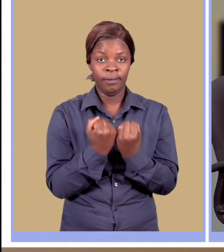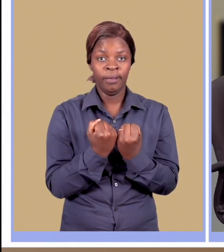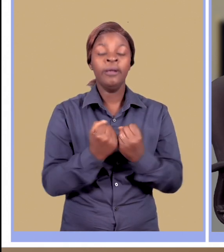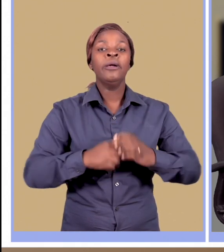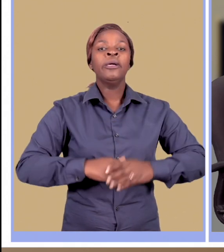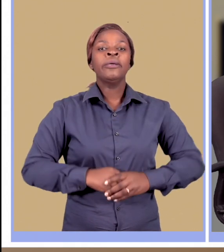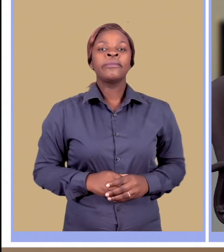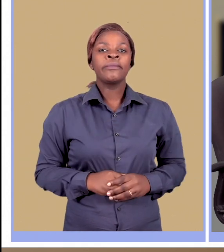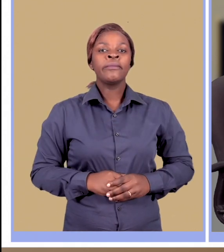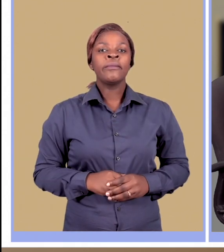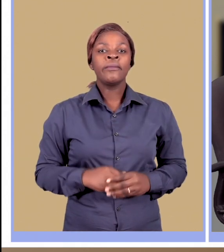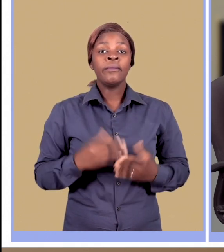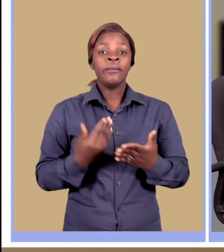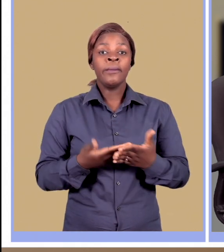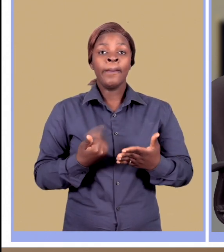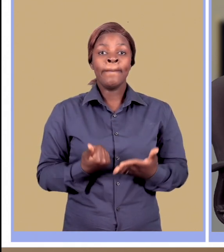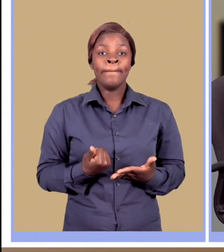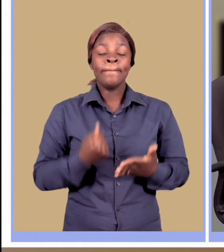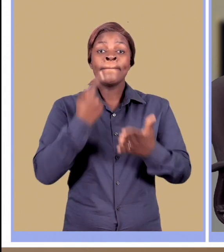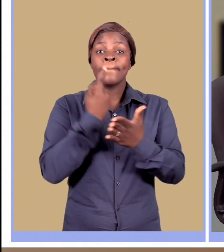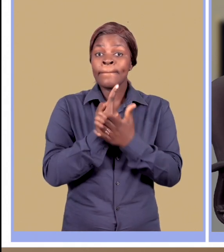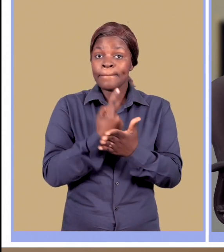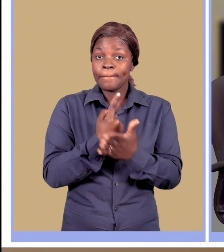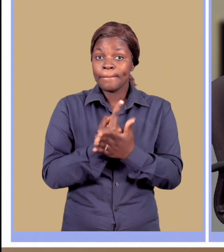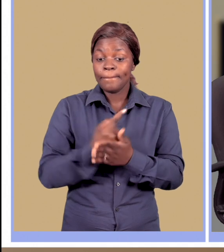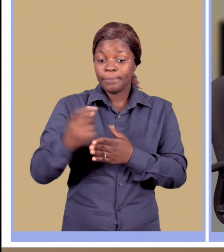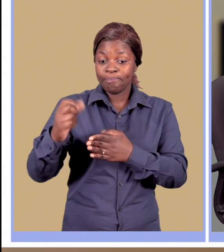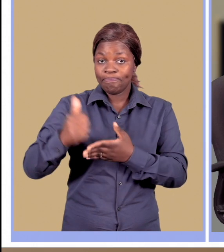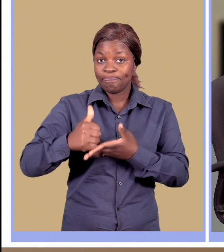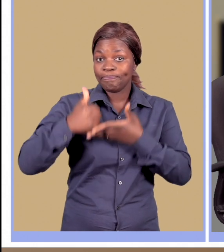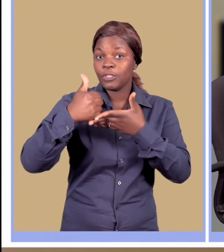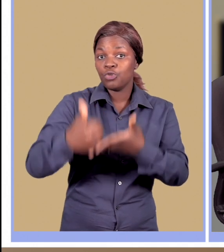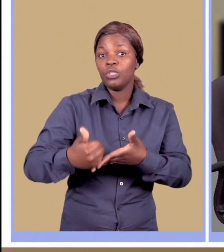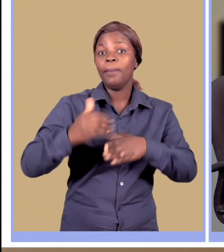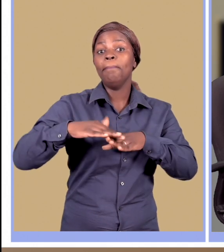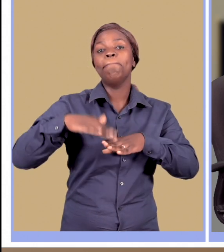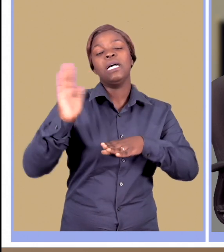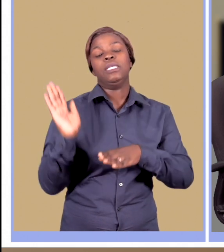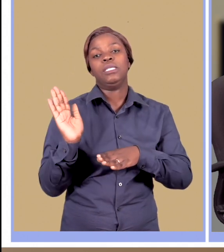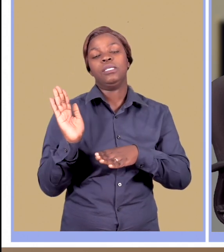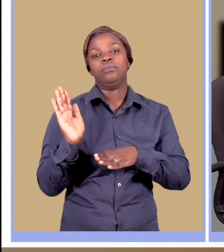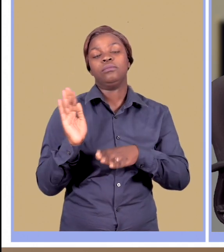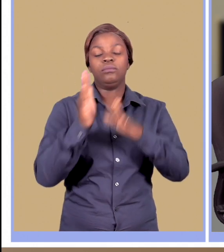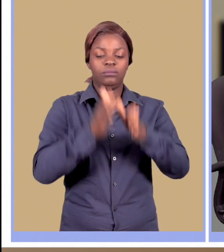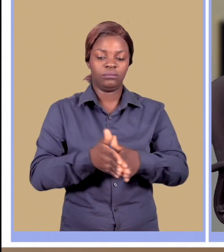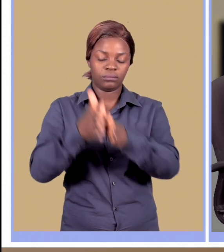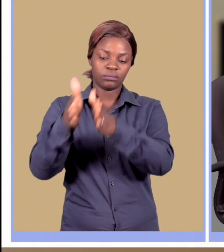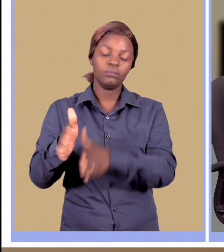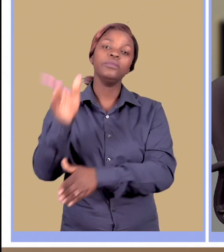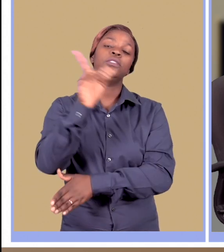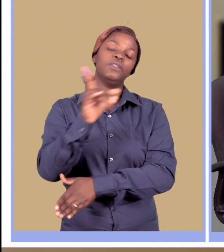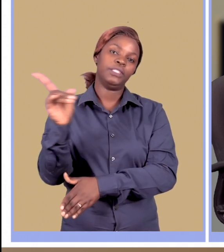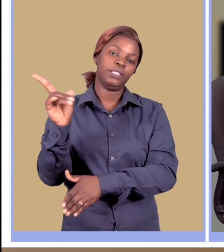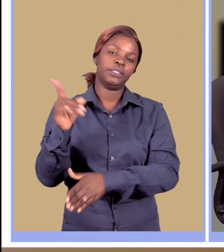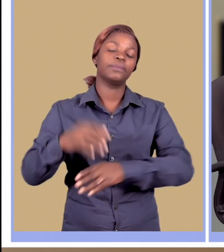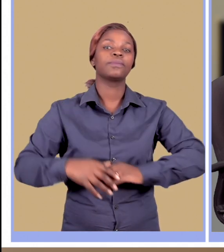somos, para falar um pouco da necessidade de uma atenção particular que deve ser